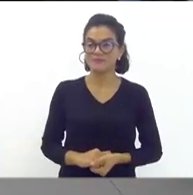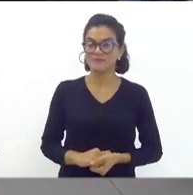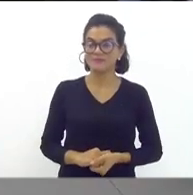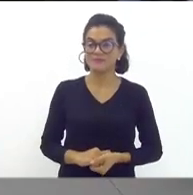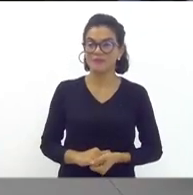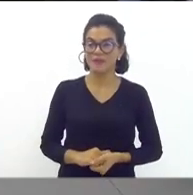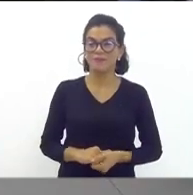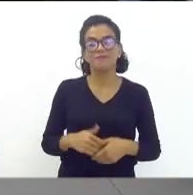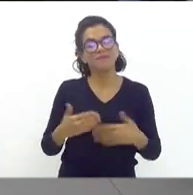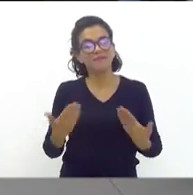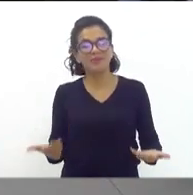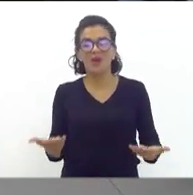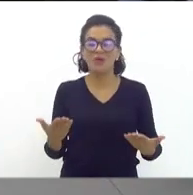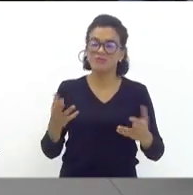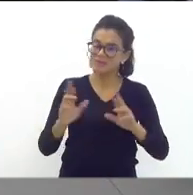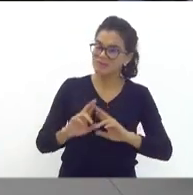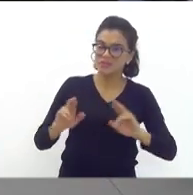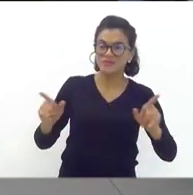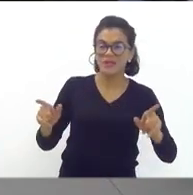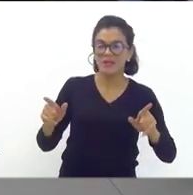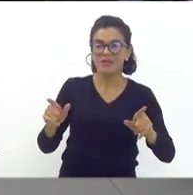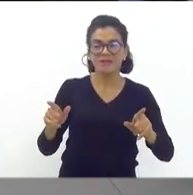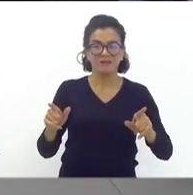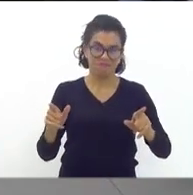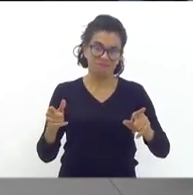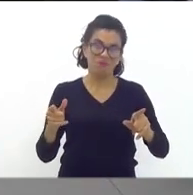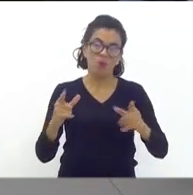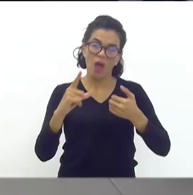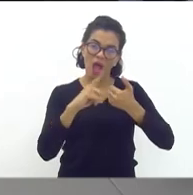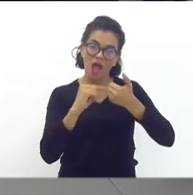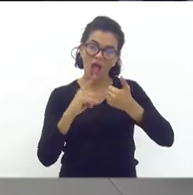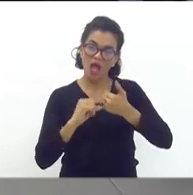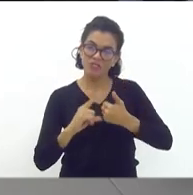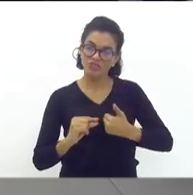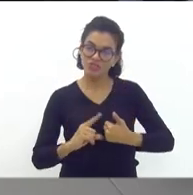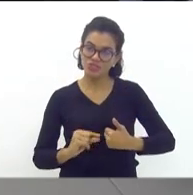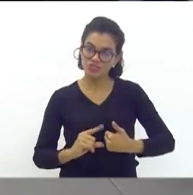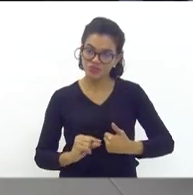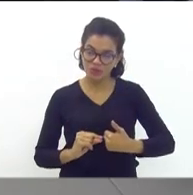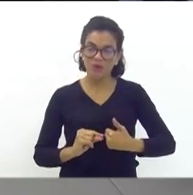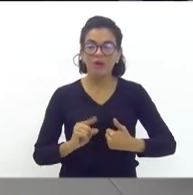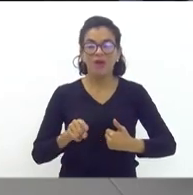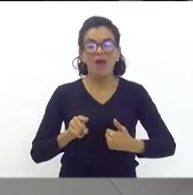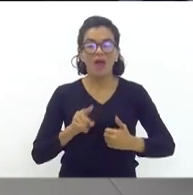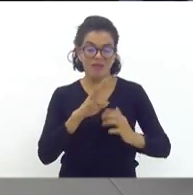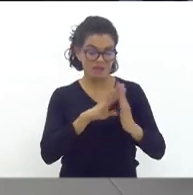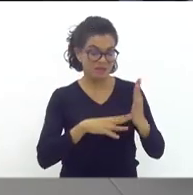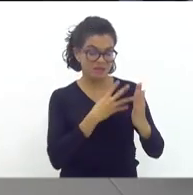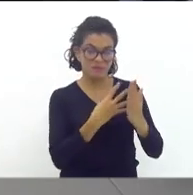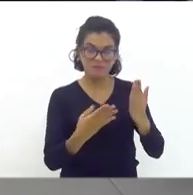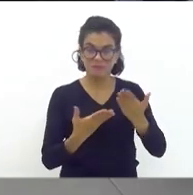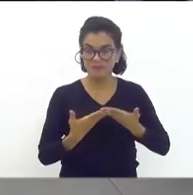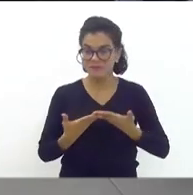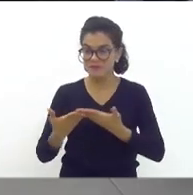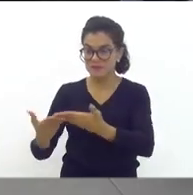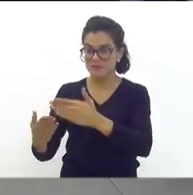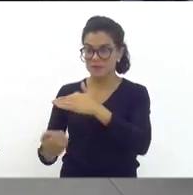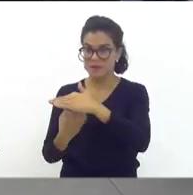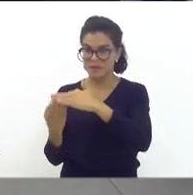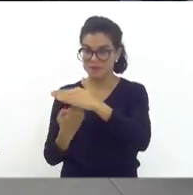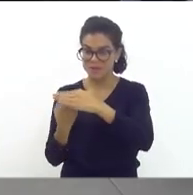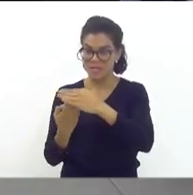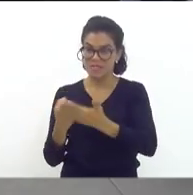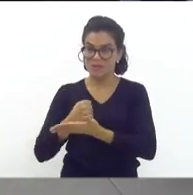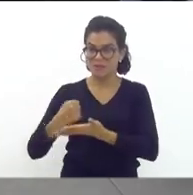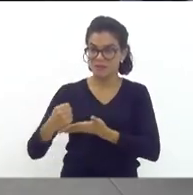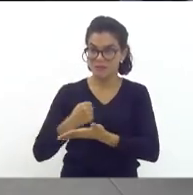que estão esperando então diferente disso os outros demais artigos é que essas planilhas tem que ser enviado para agência para a gente verificar